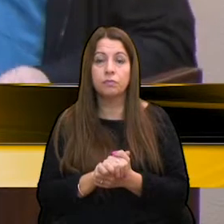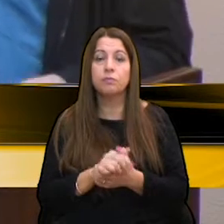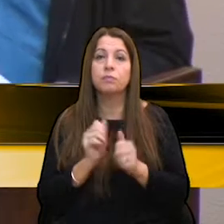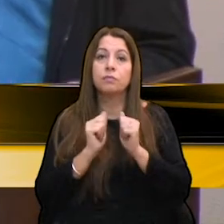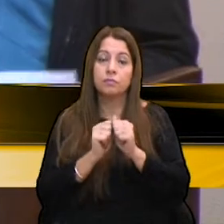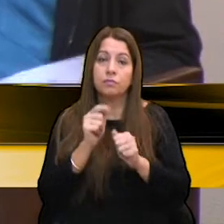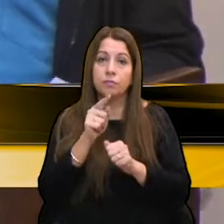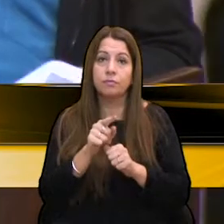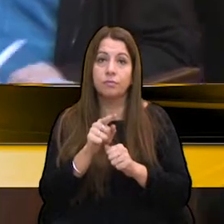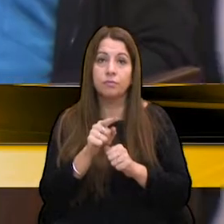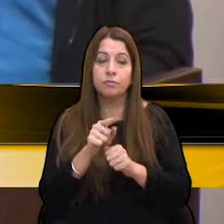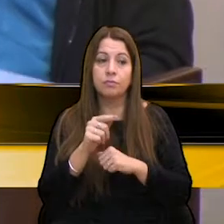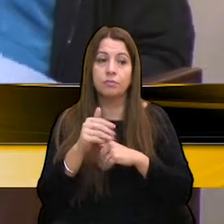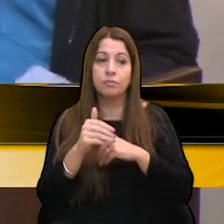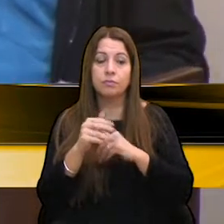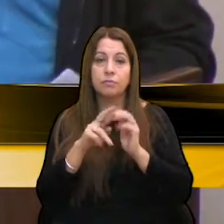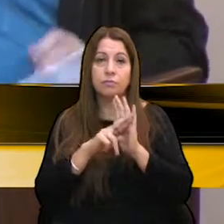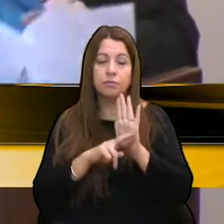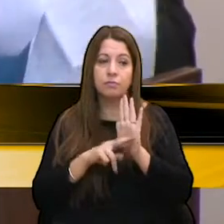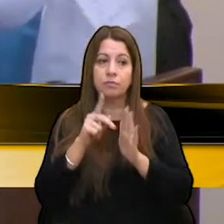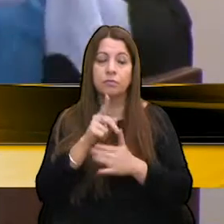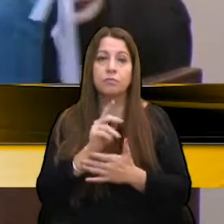através de um procedimento